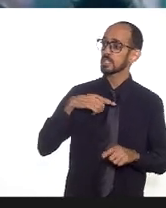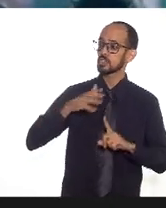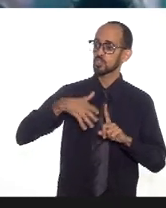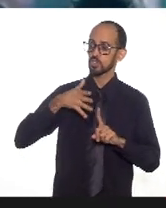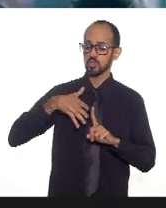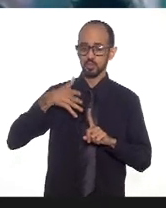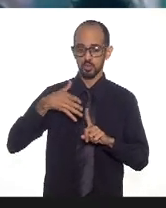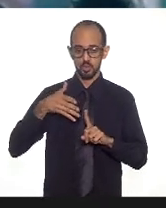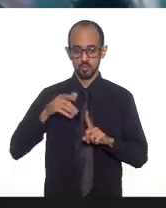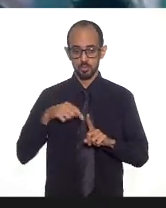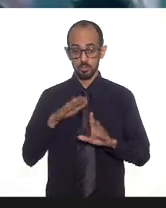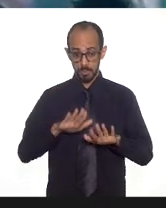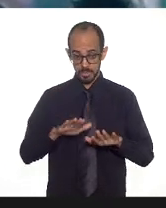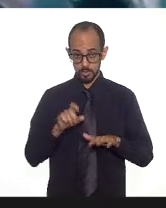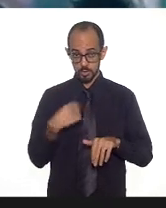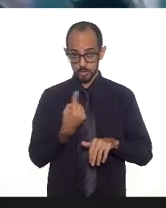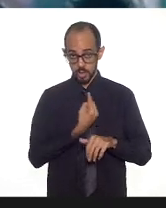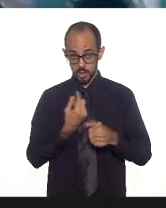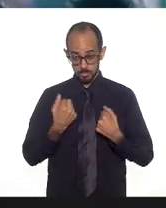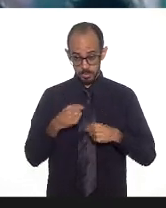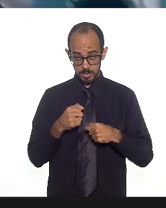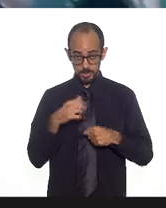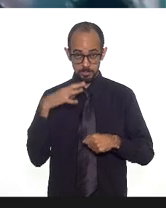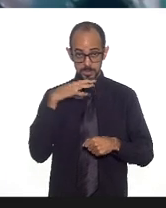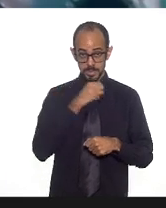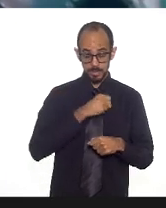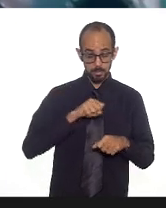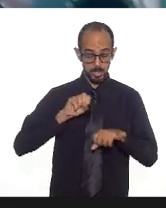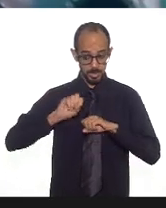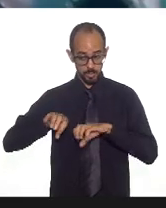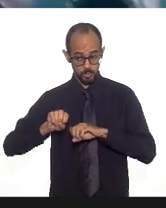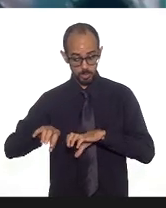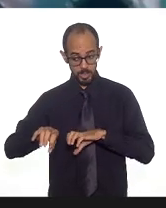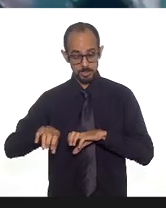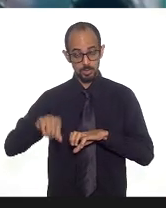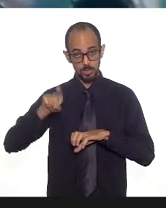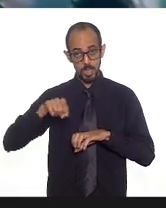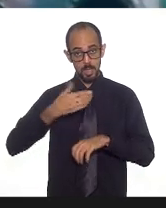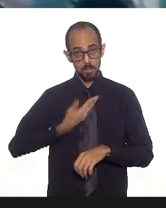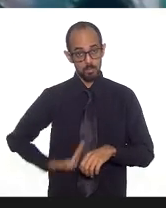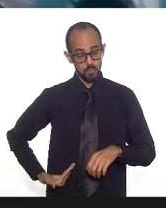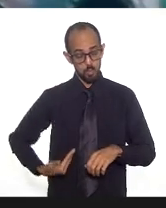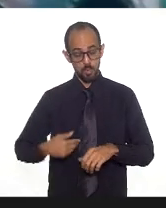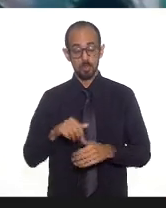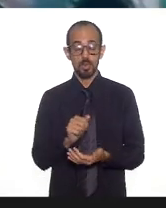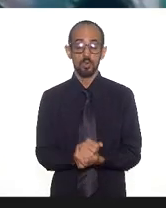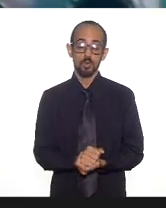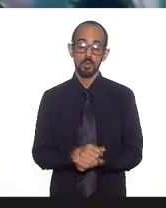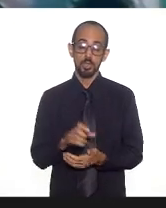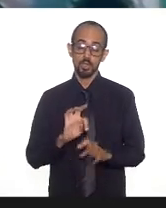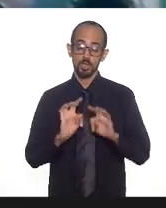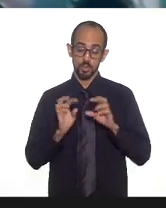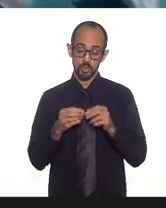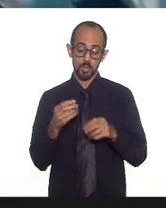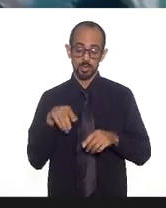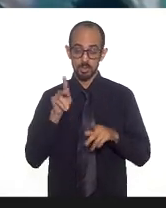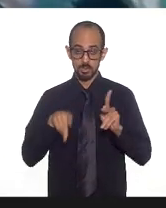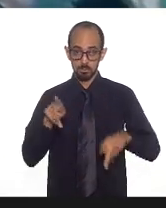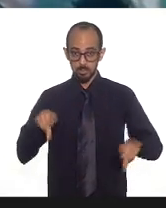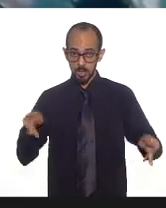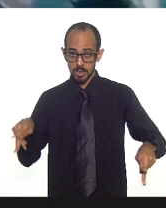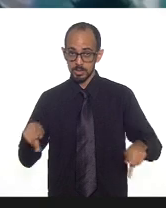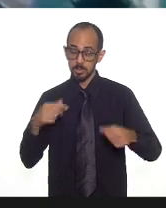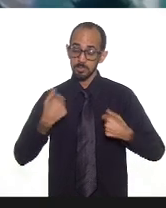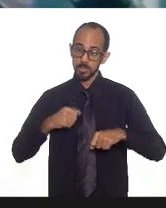precisa considerar, né, que a educação é um direito público subjetivo e que essas pessoas, né, têm que ter